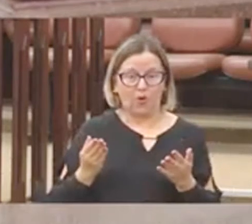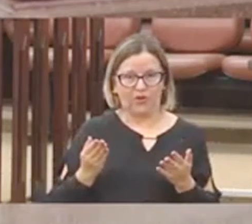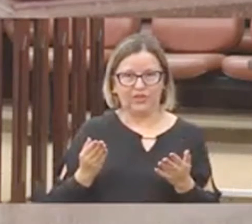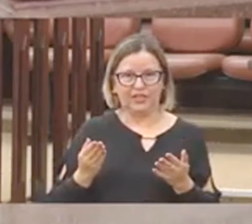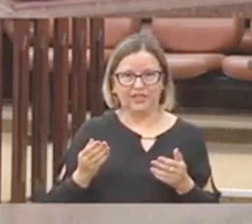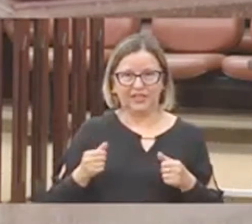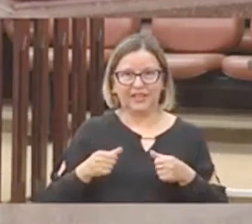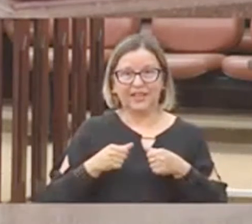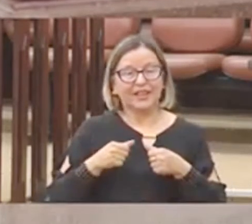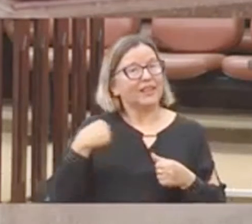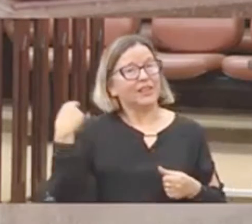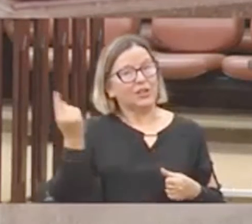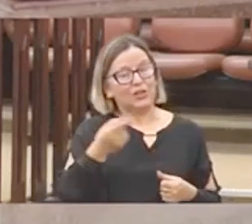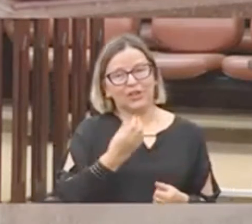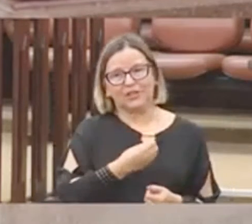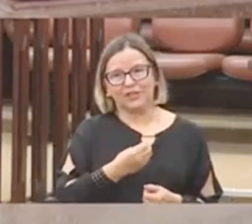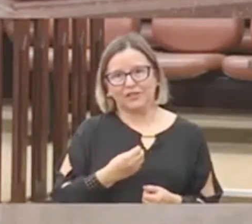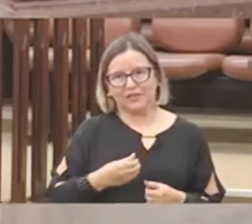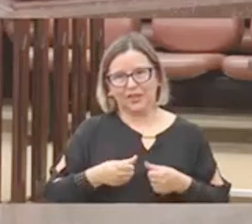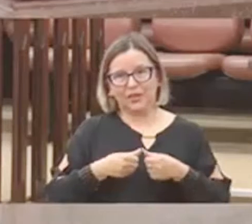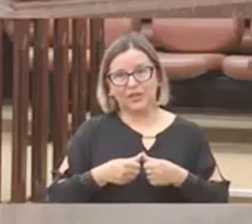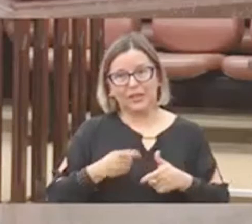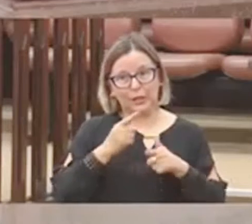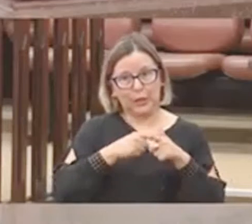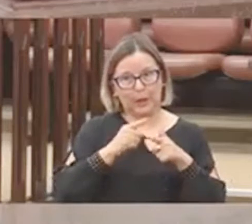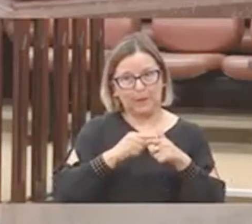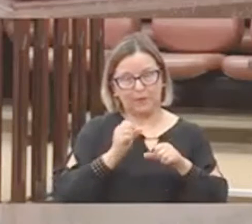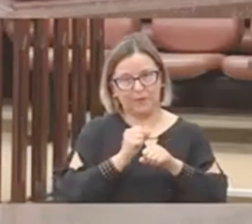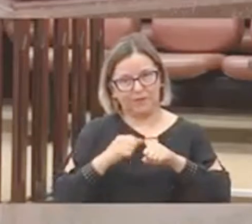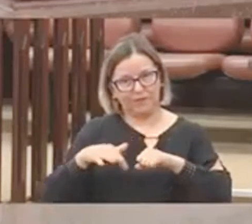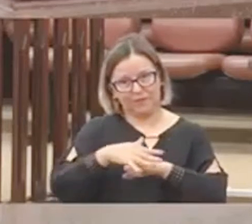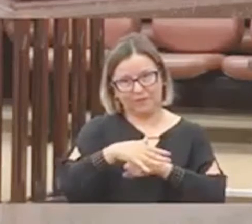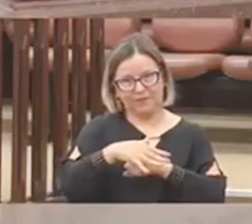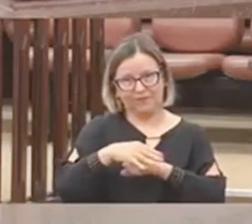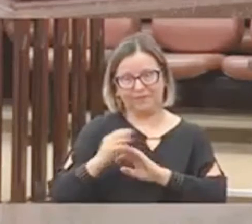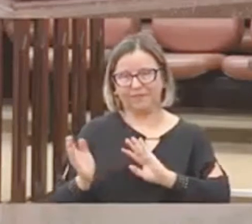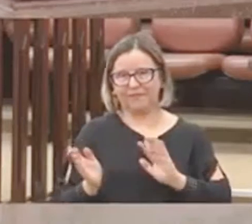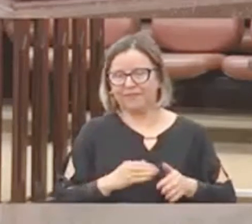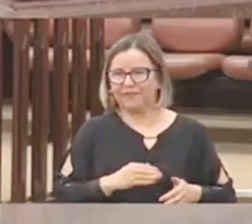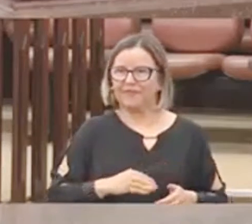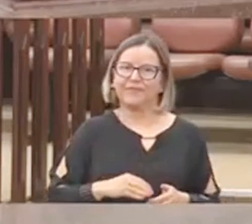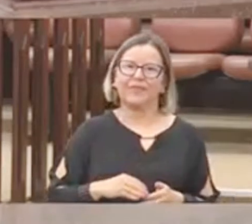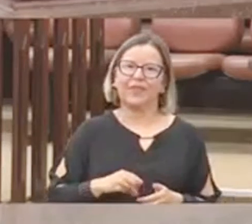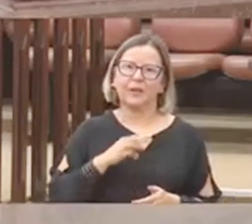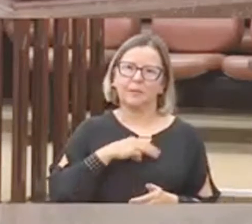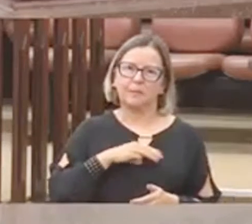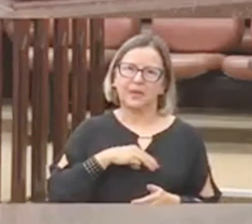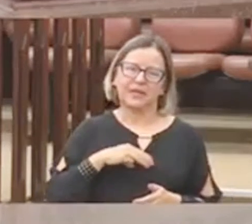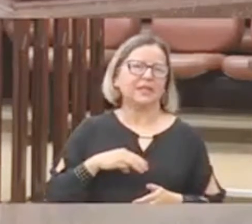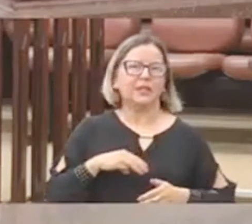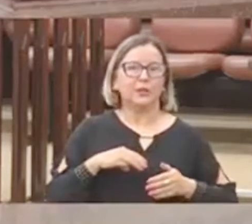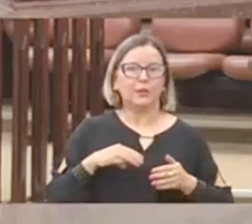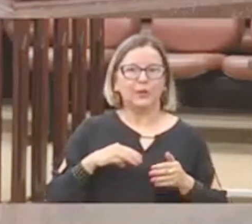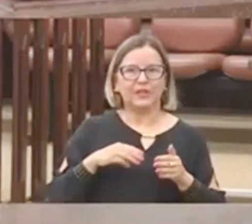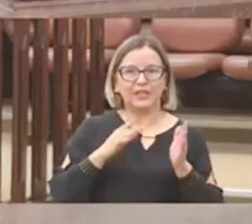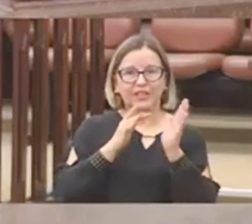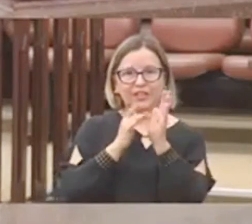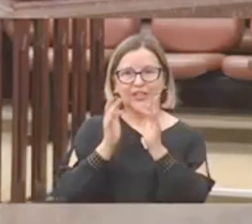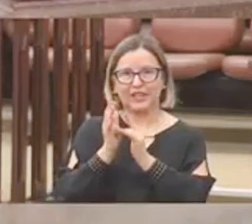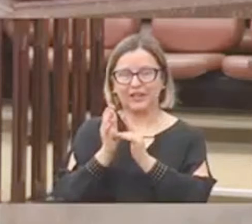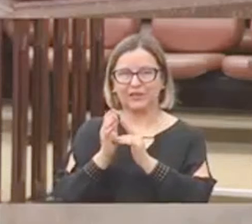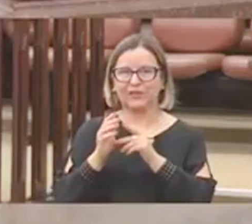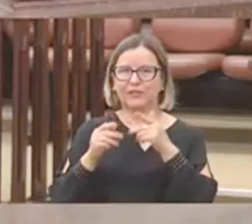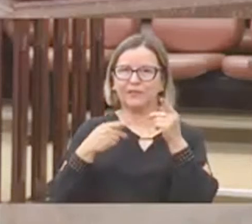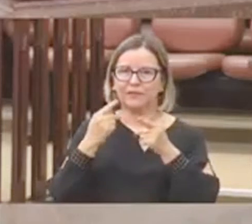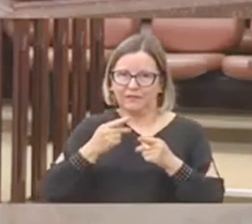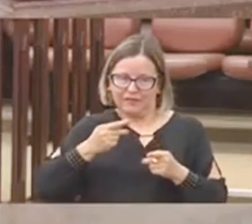Em Mateus 7:21, Jesus também disse que entrará no reino dos céus todo aquele que faz a vontade de Deus